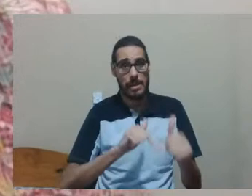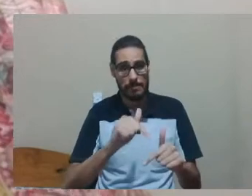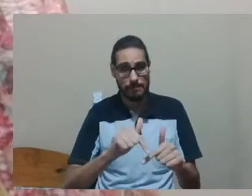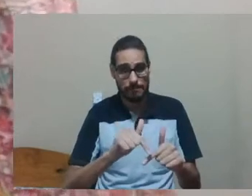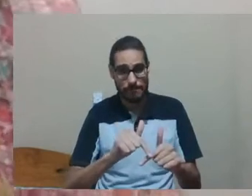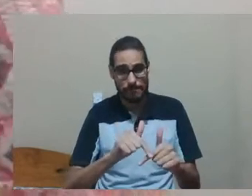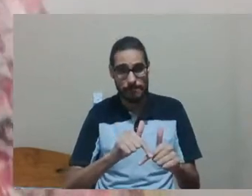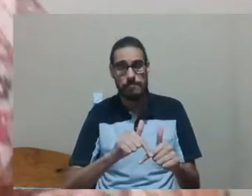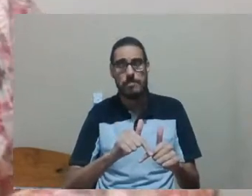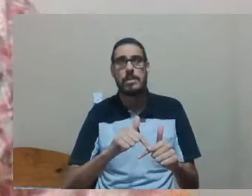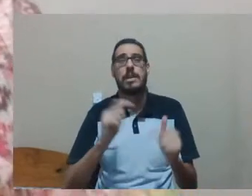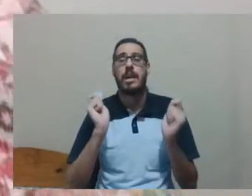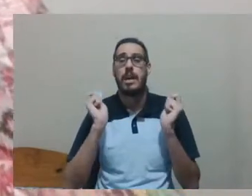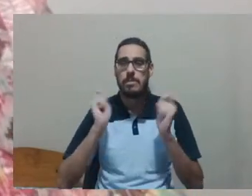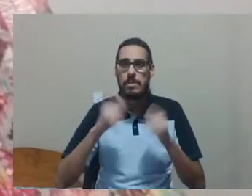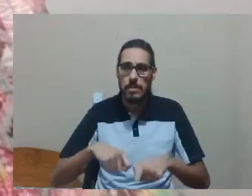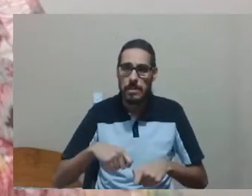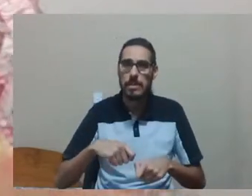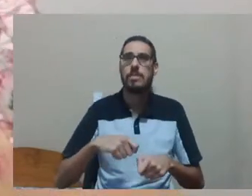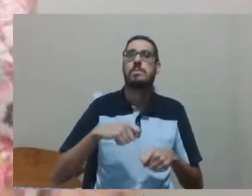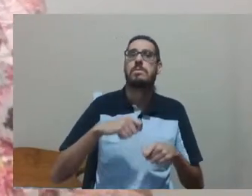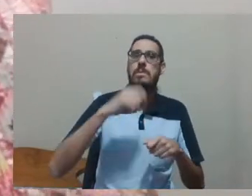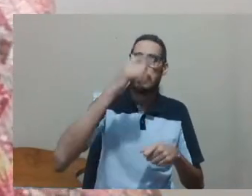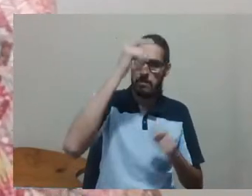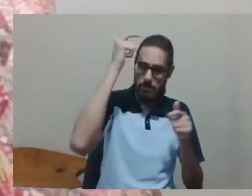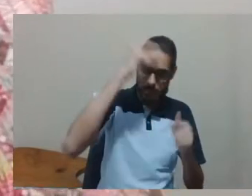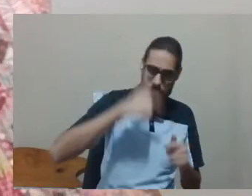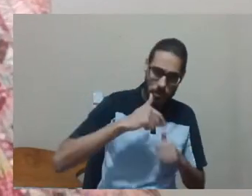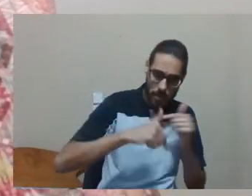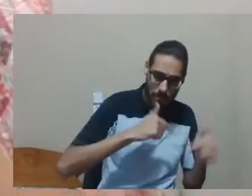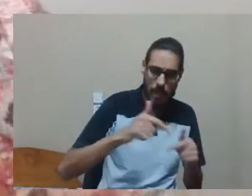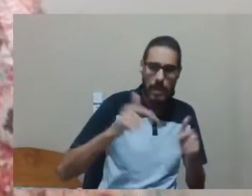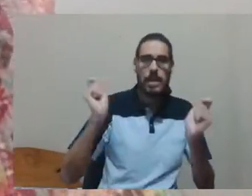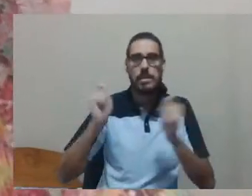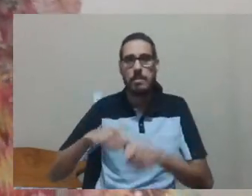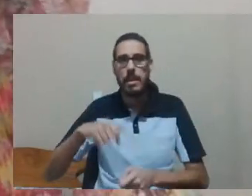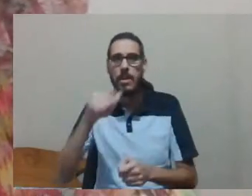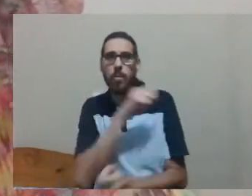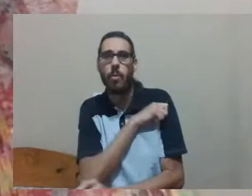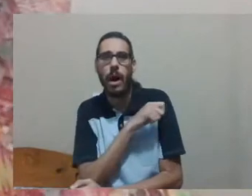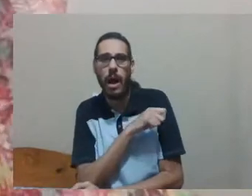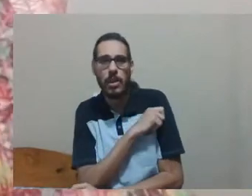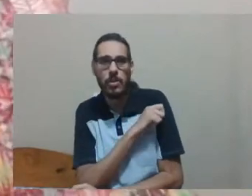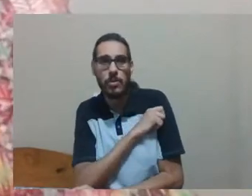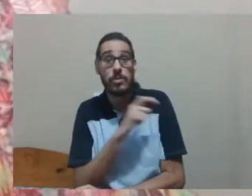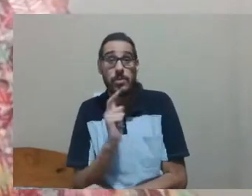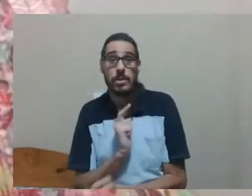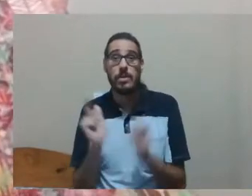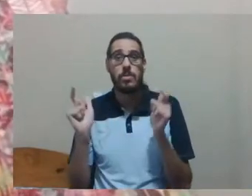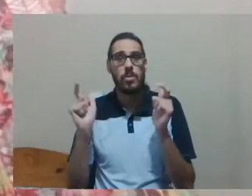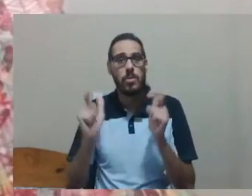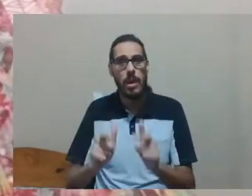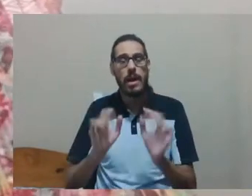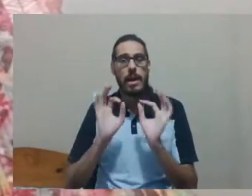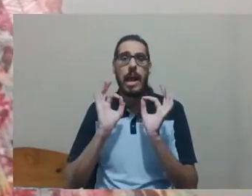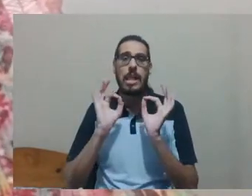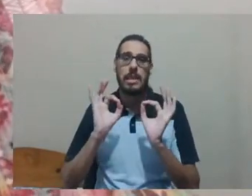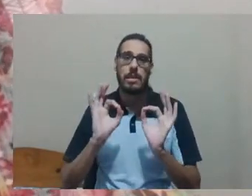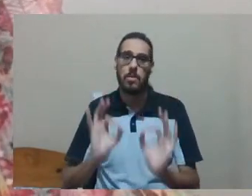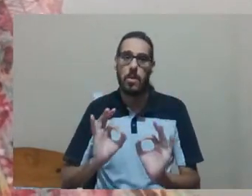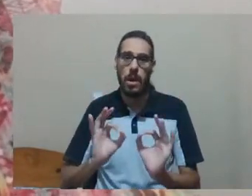para os alunos poderem realmente ter um local adequado para desenvolver